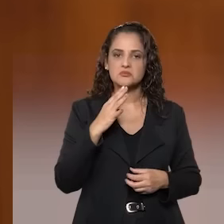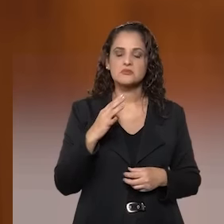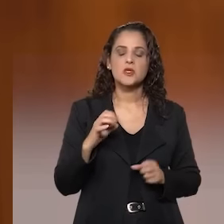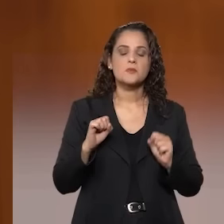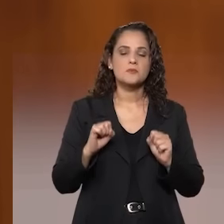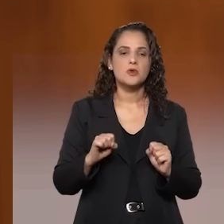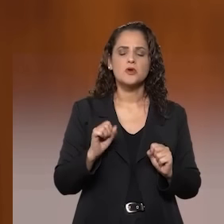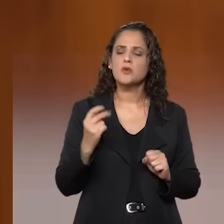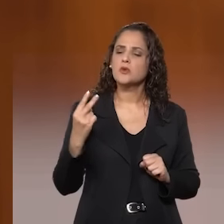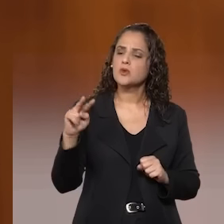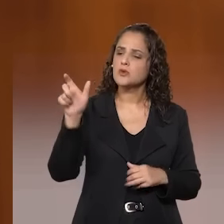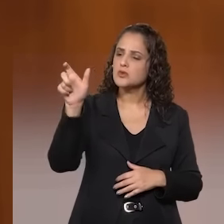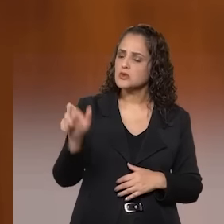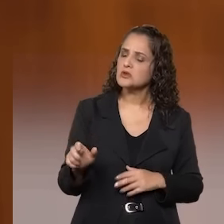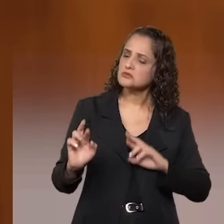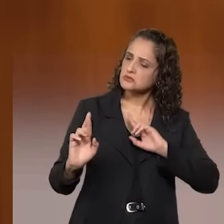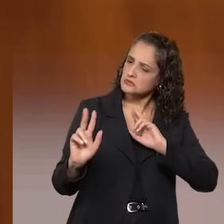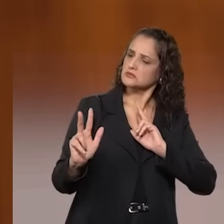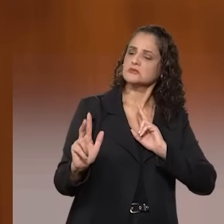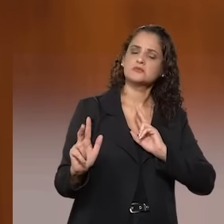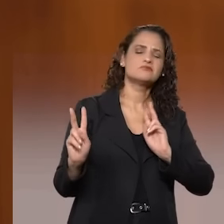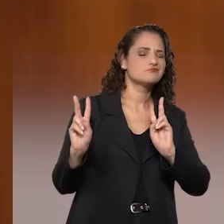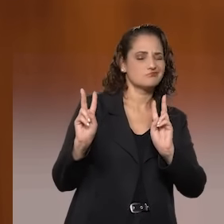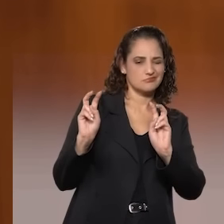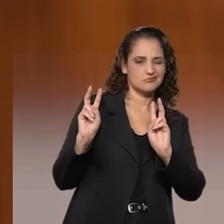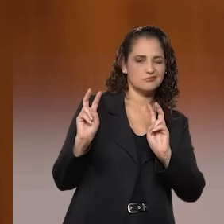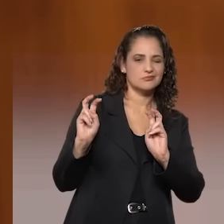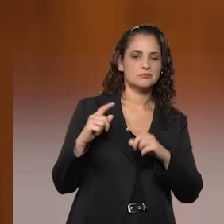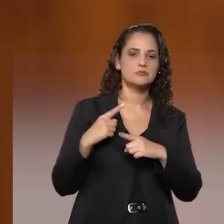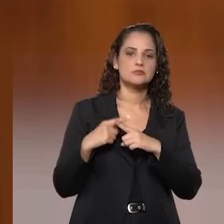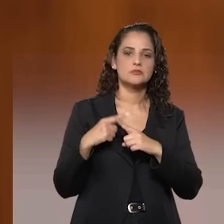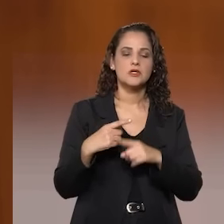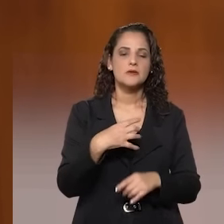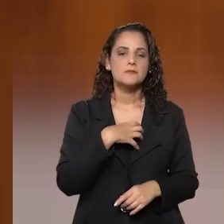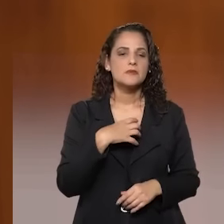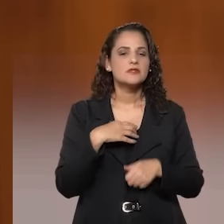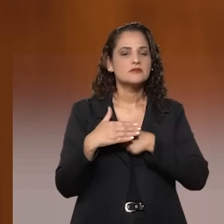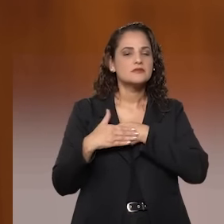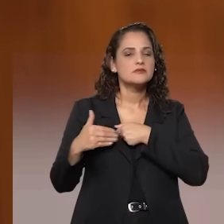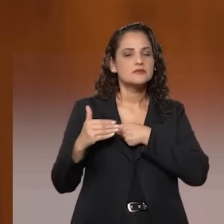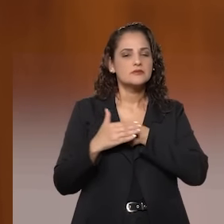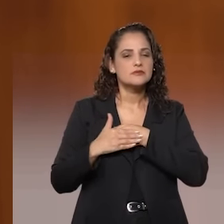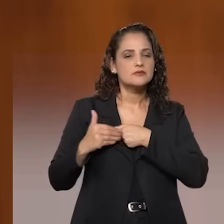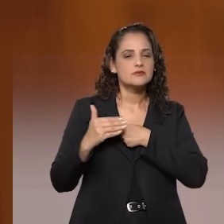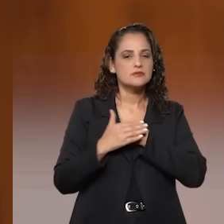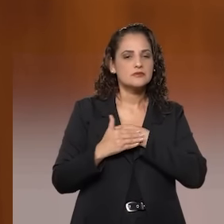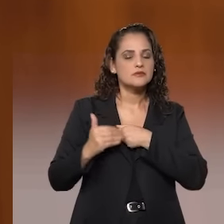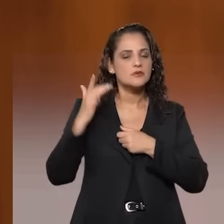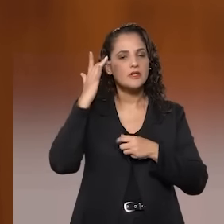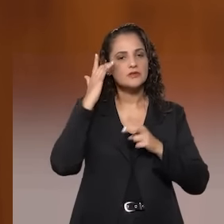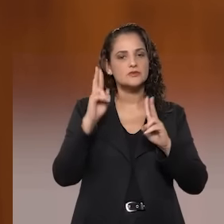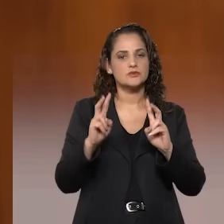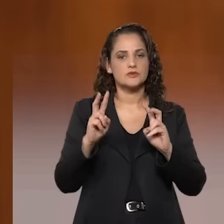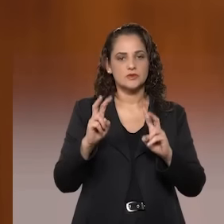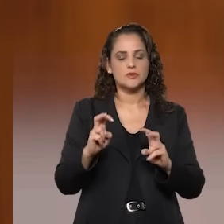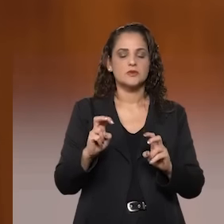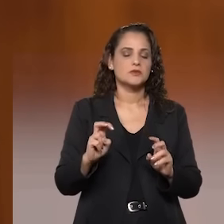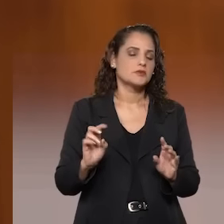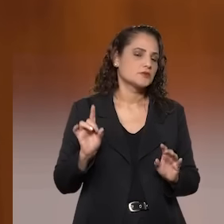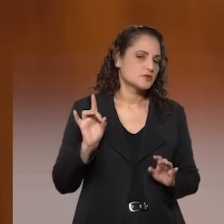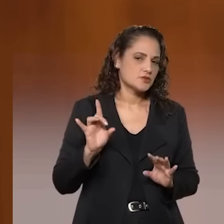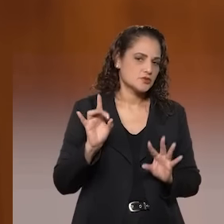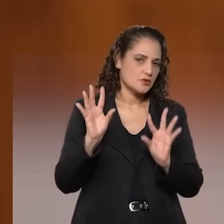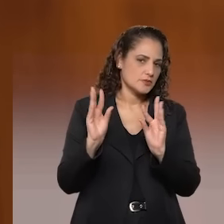poder olhar o outro diferente entre aspas né Eh de uma maneira mais carinhosa eu acho que esse assunto só